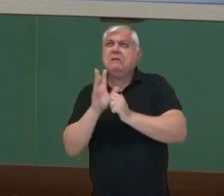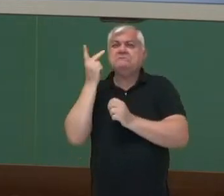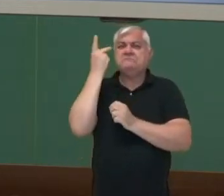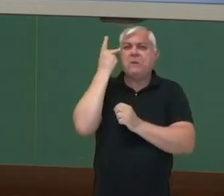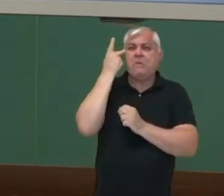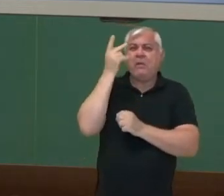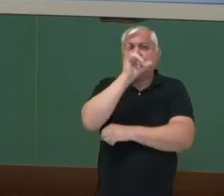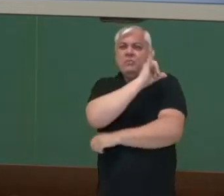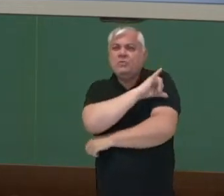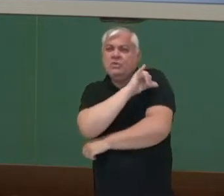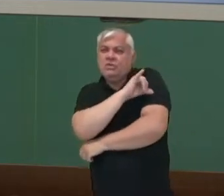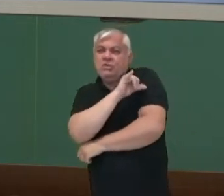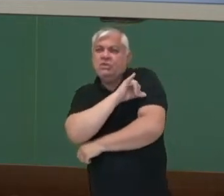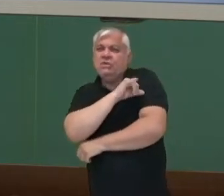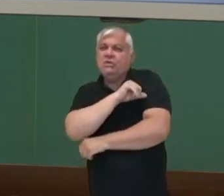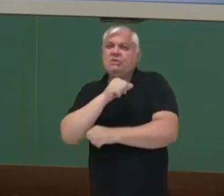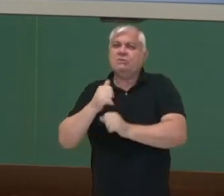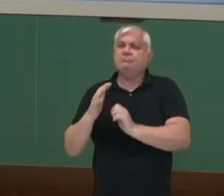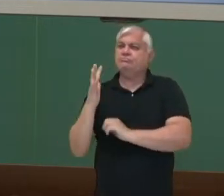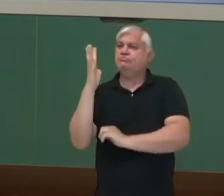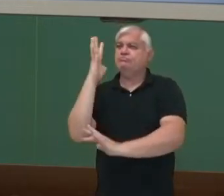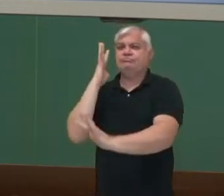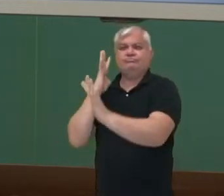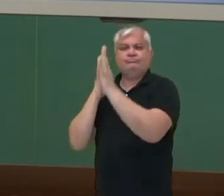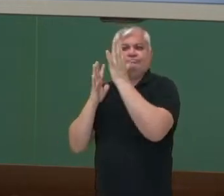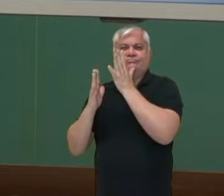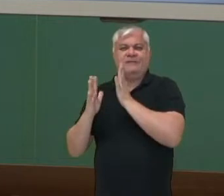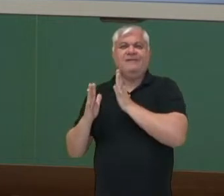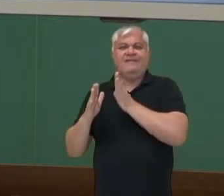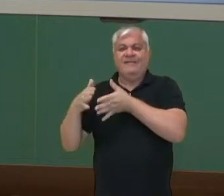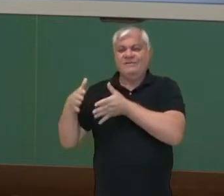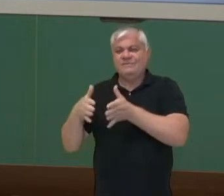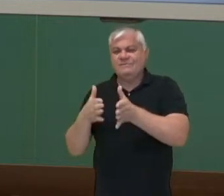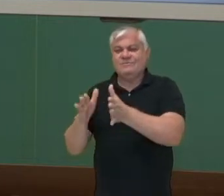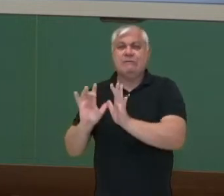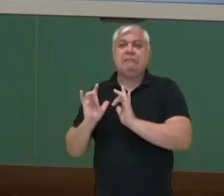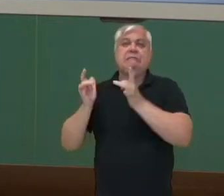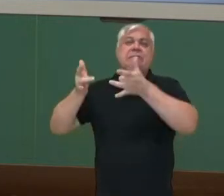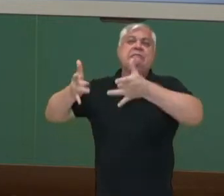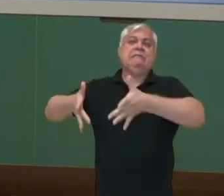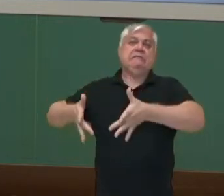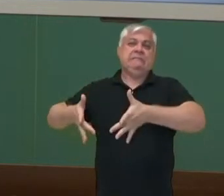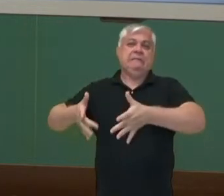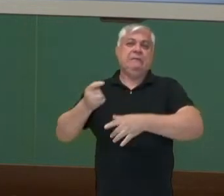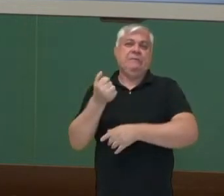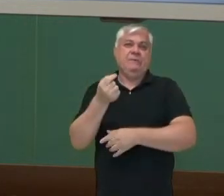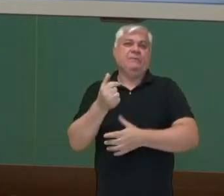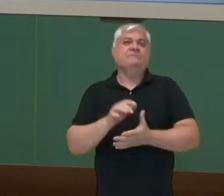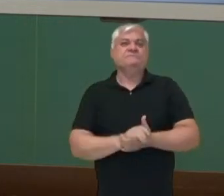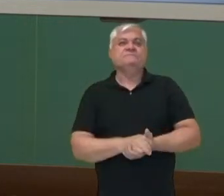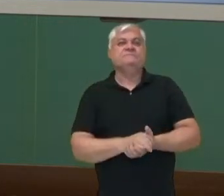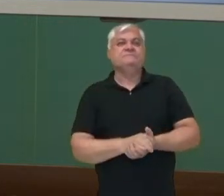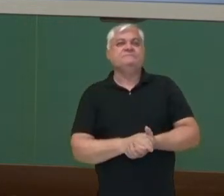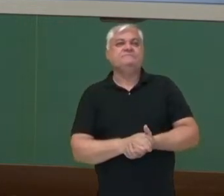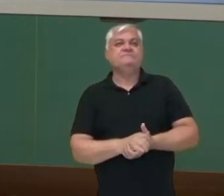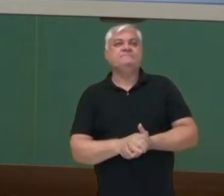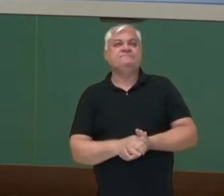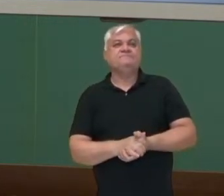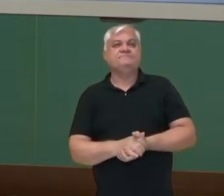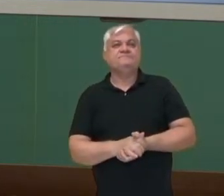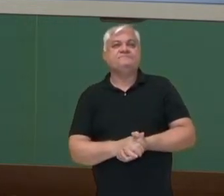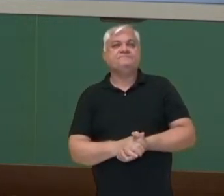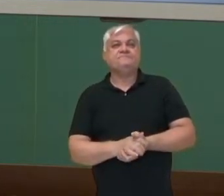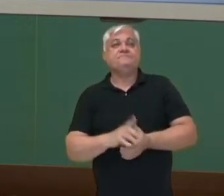e da Serra do Mar a presença desses remanescentes, né, do que sobrou da floresta atlântica, certo?